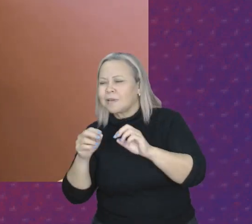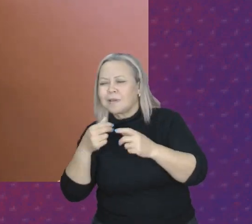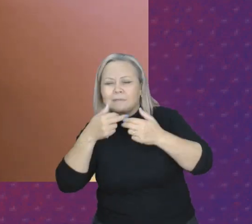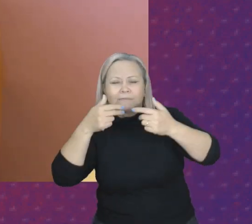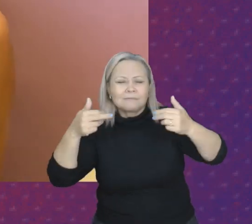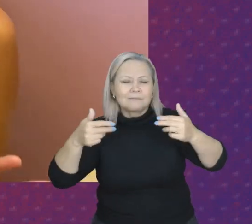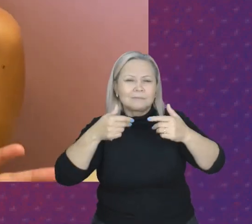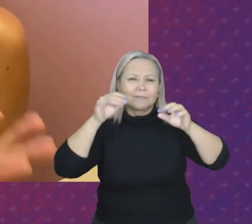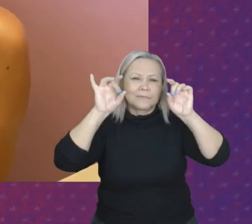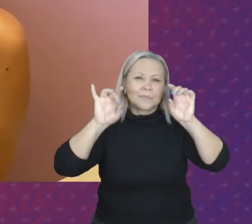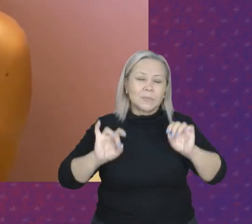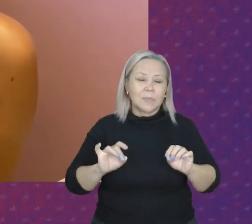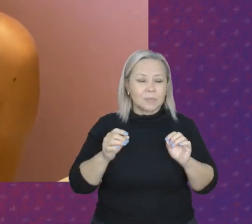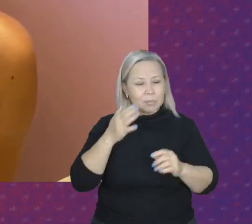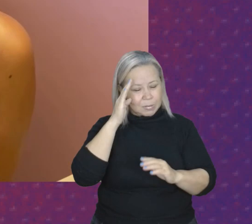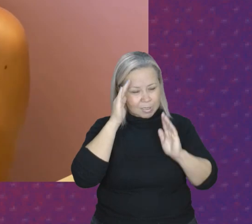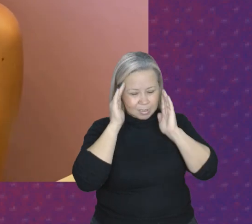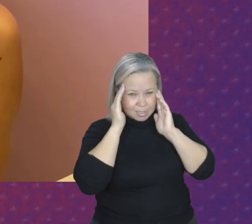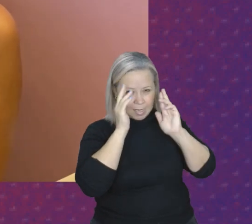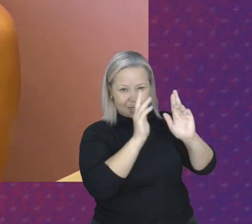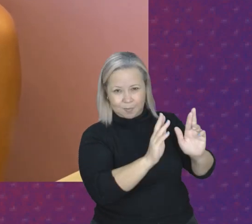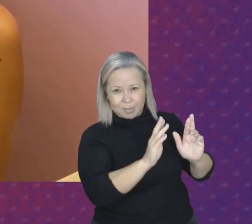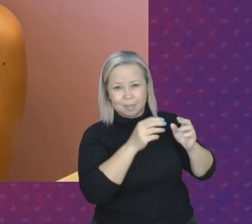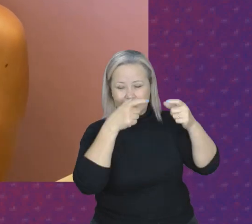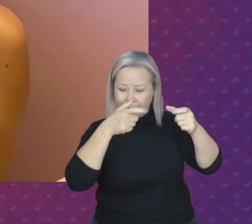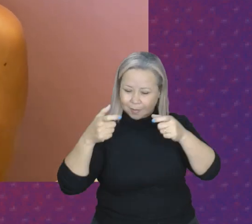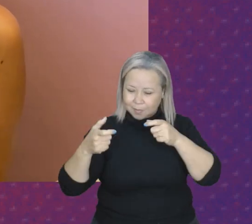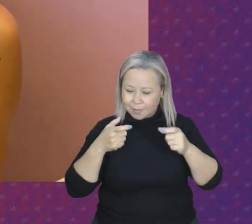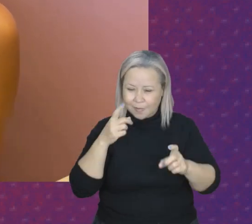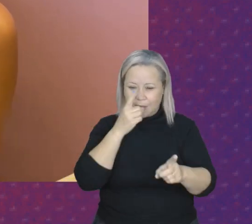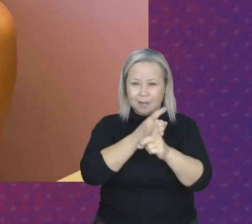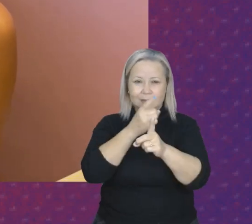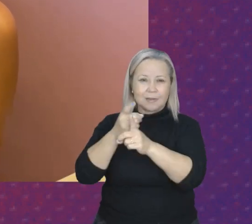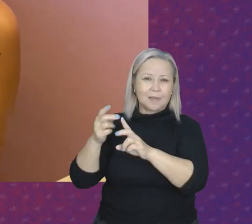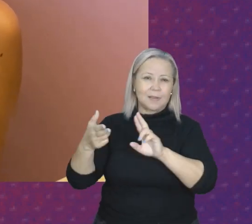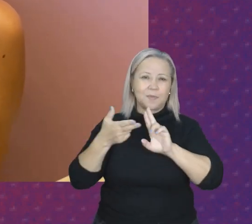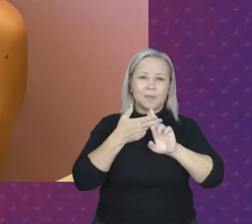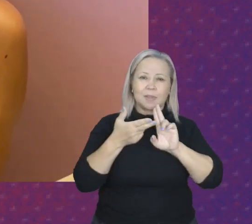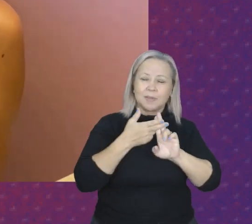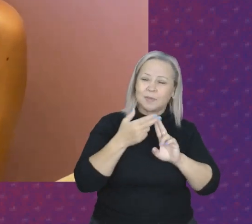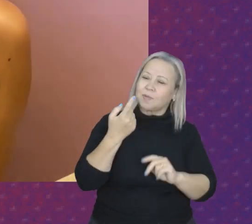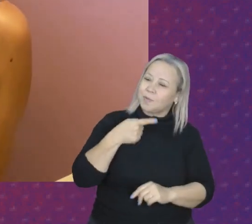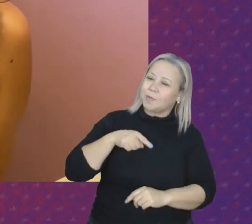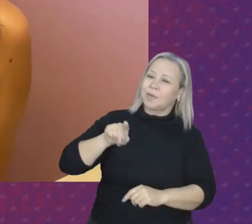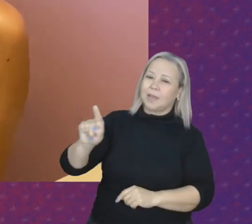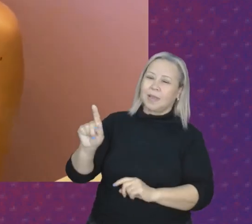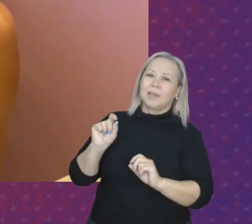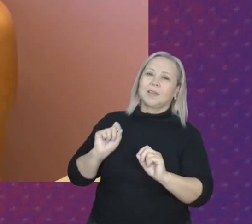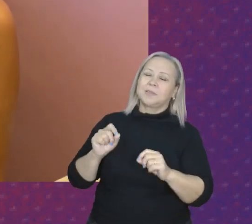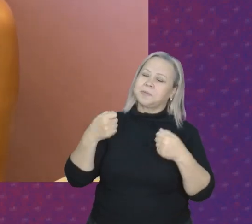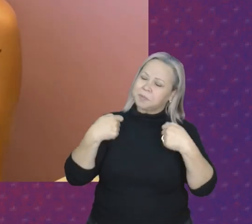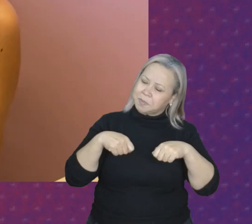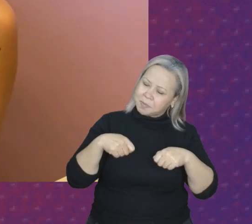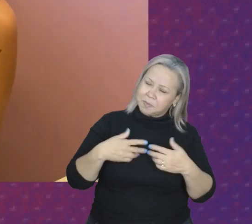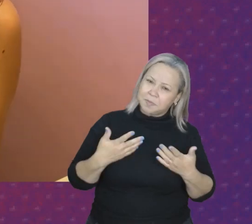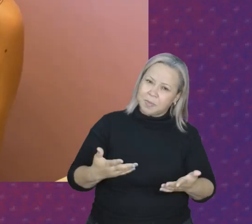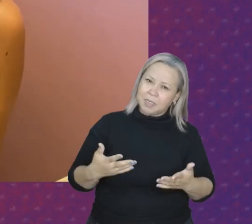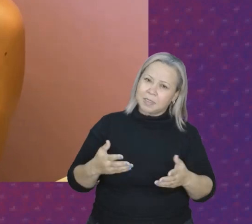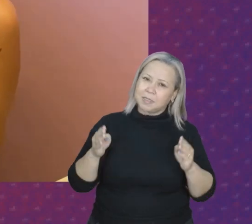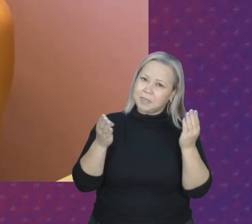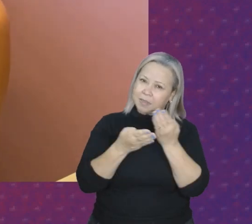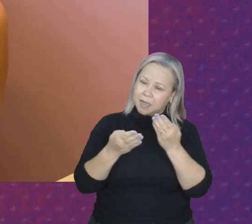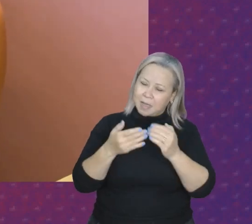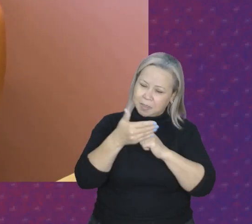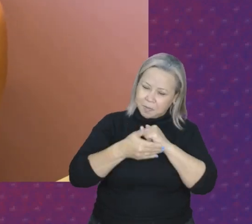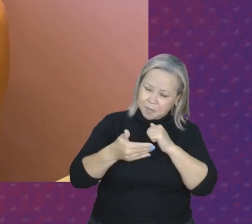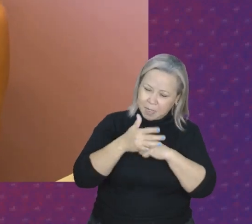LGBT seja respeitada quando a gente vai no atendimento ao SUS, quando a gente vai, quando a gente precisa da rede básica de